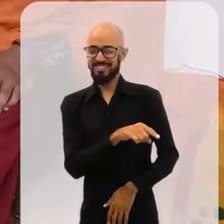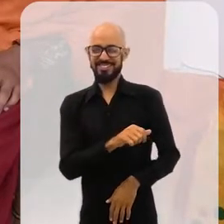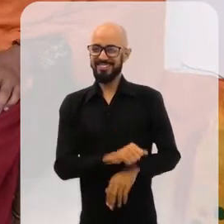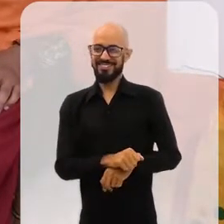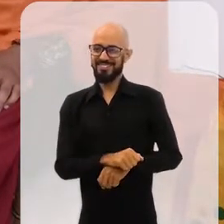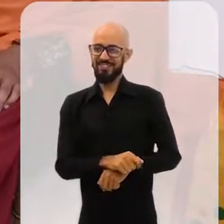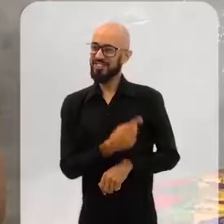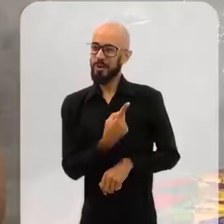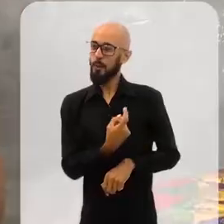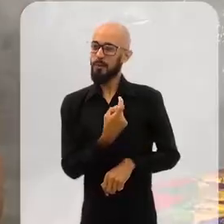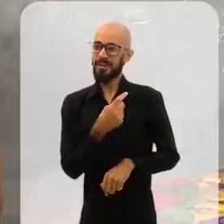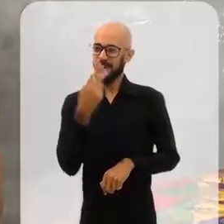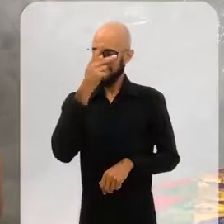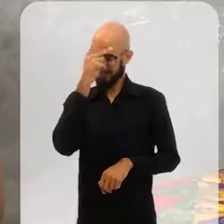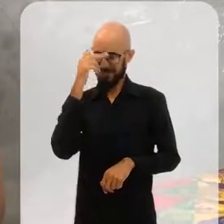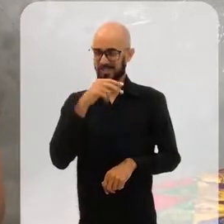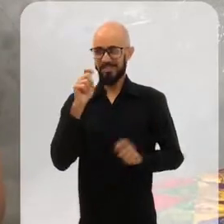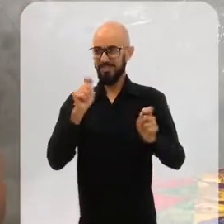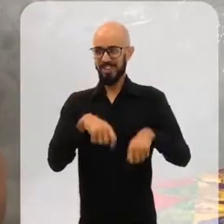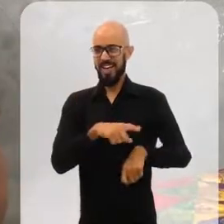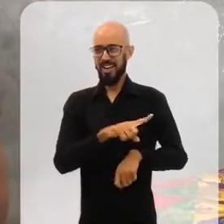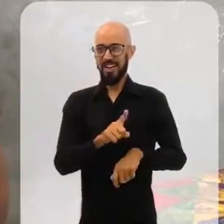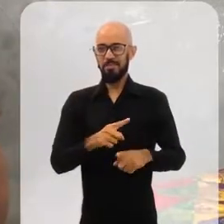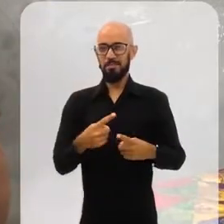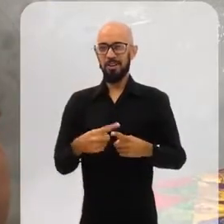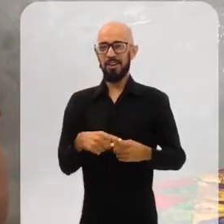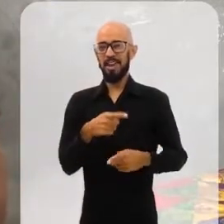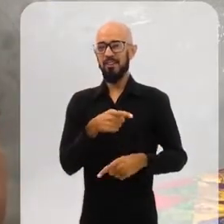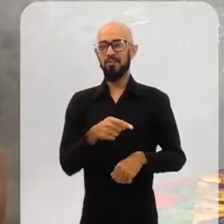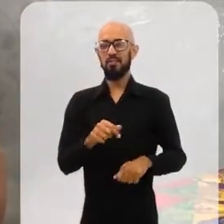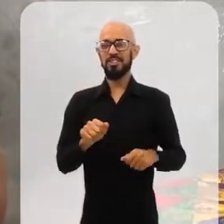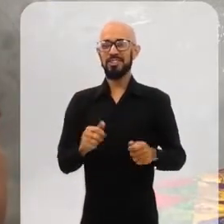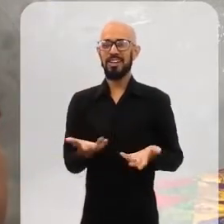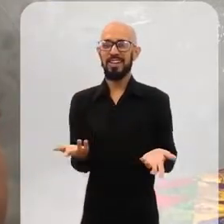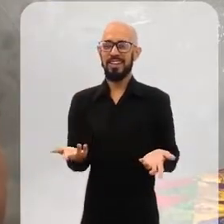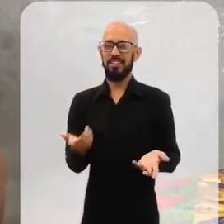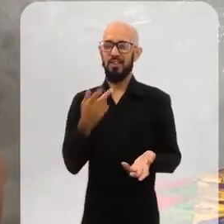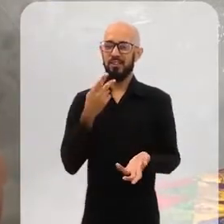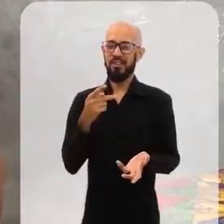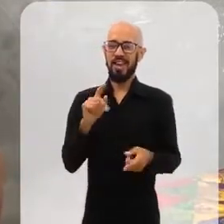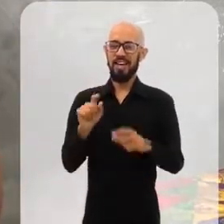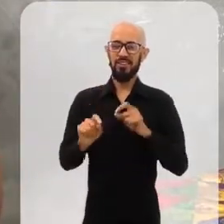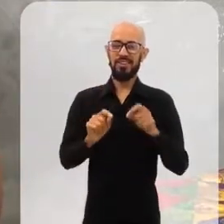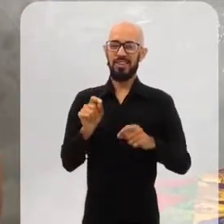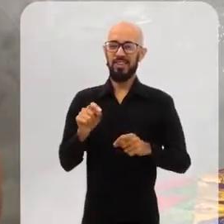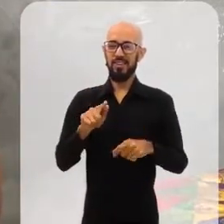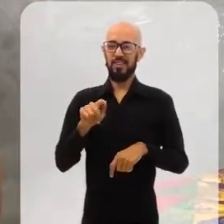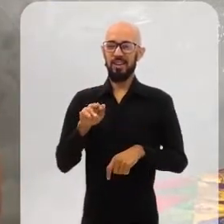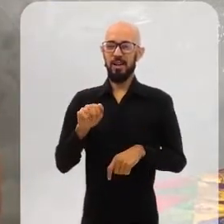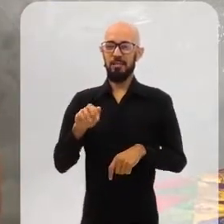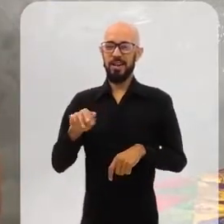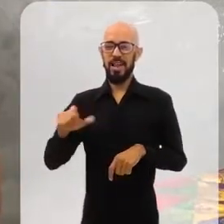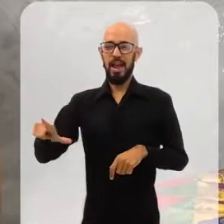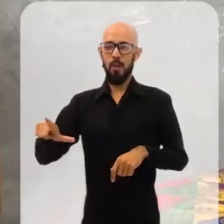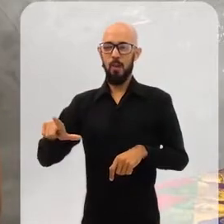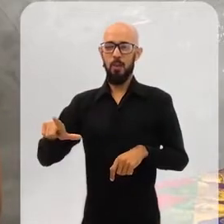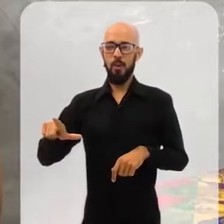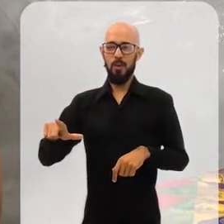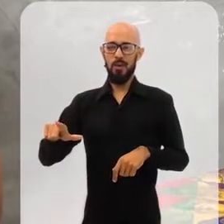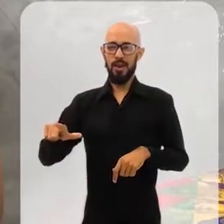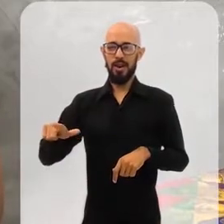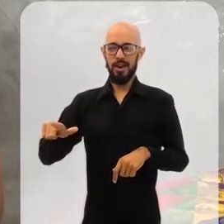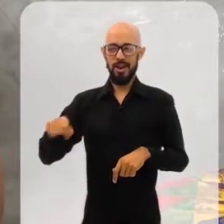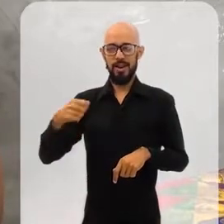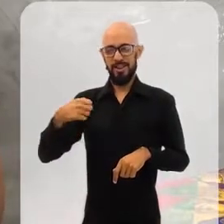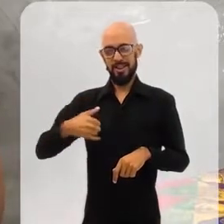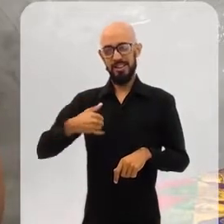pode? Não, porque você... Eu vou falar uma coisa, gente. O Gabriel, ele não se